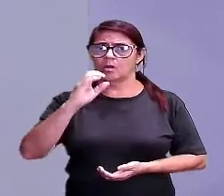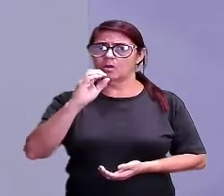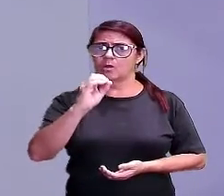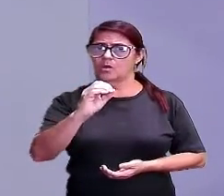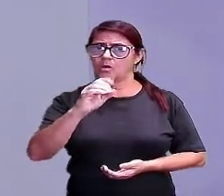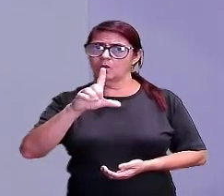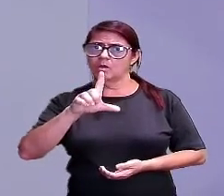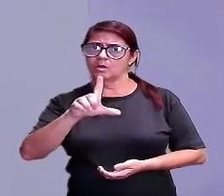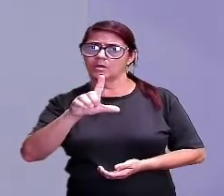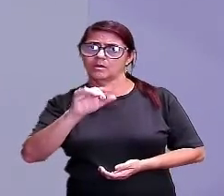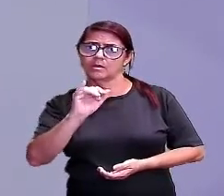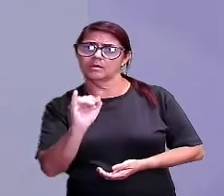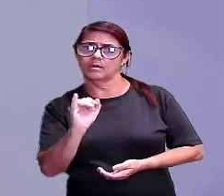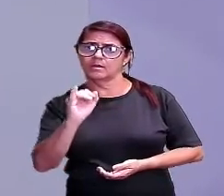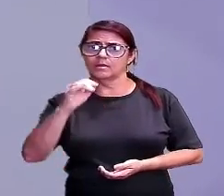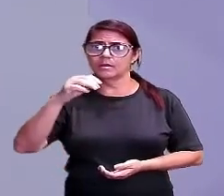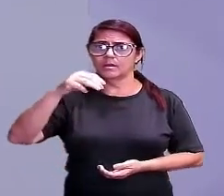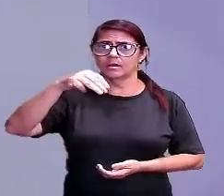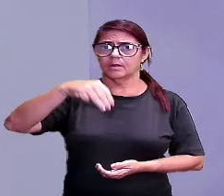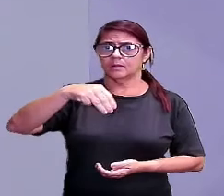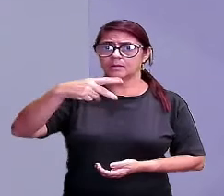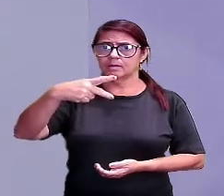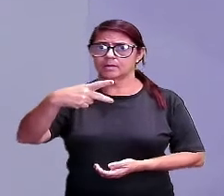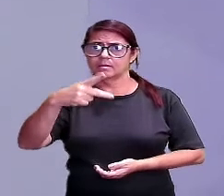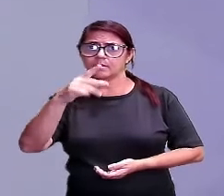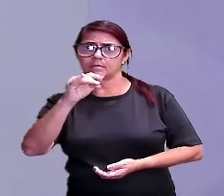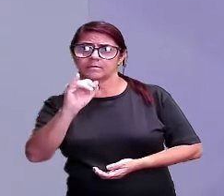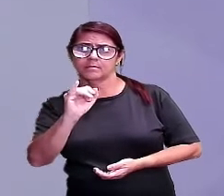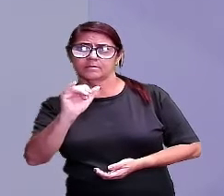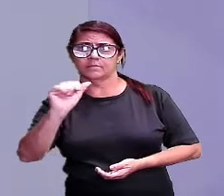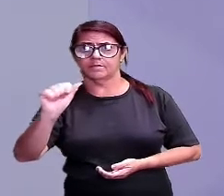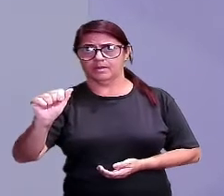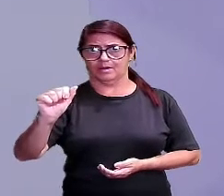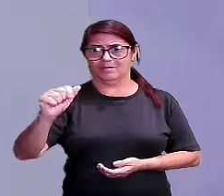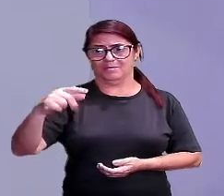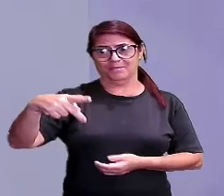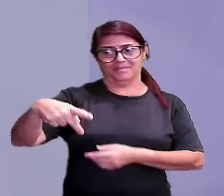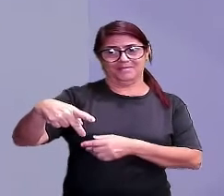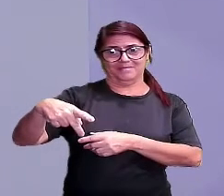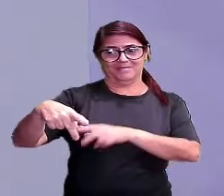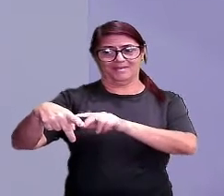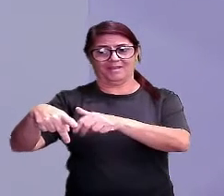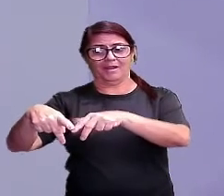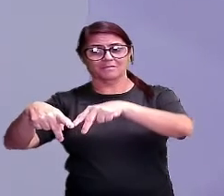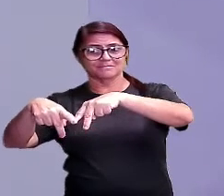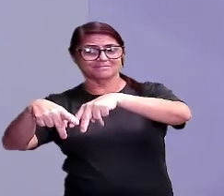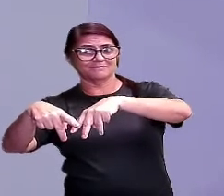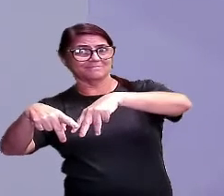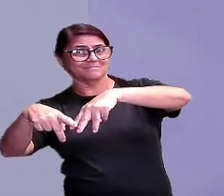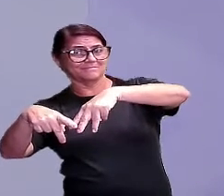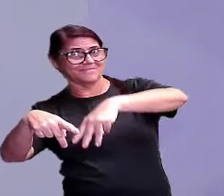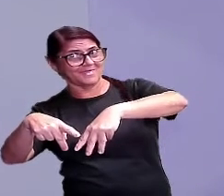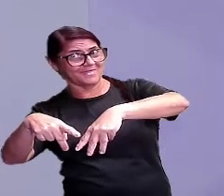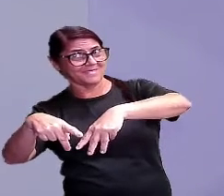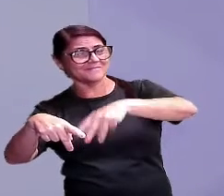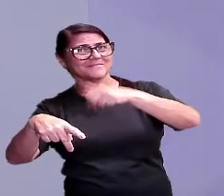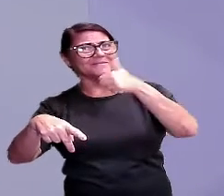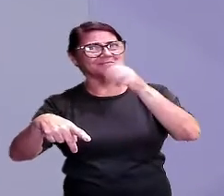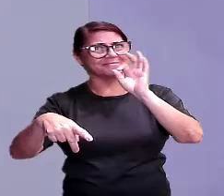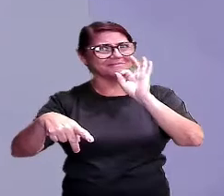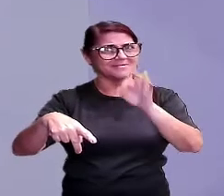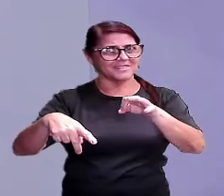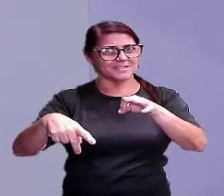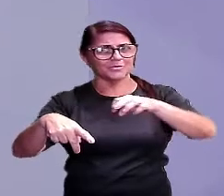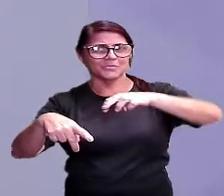Olímpia. Olha, Olímpia. Antes do P, eu também tenho que colocar necessariamente o